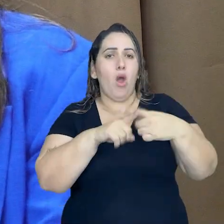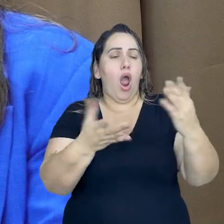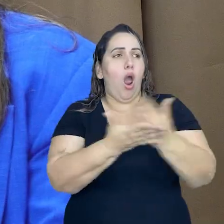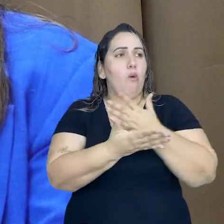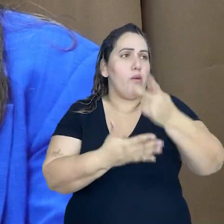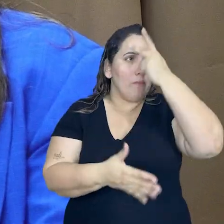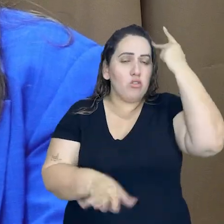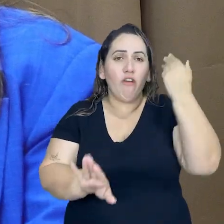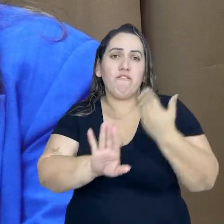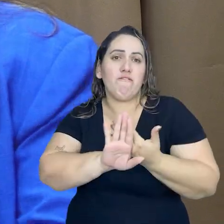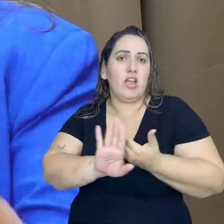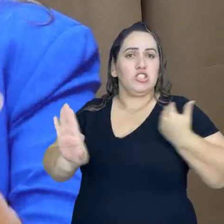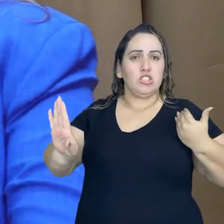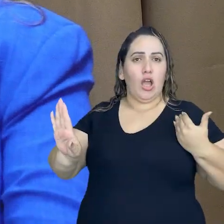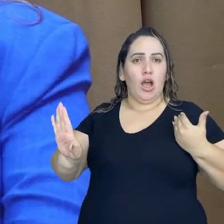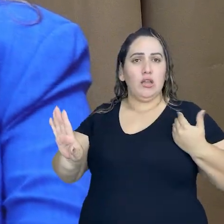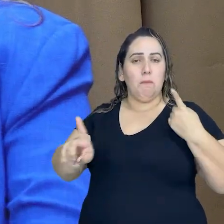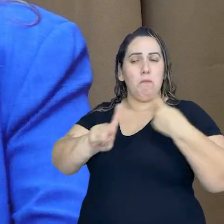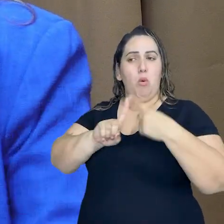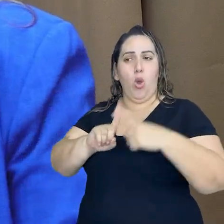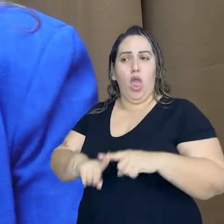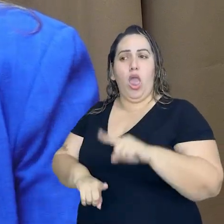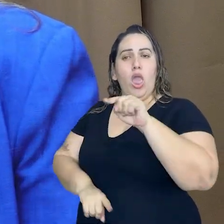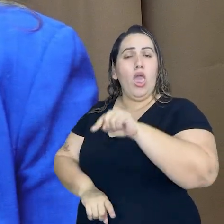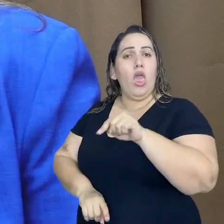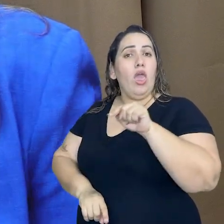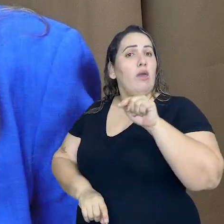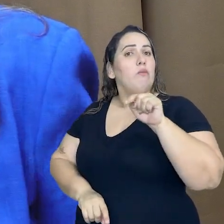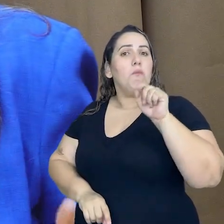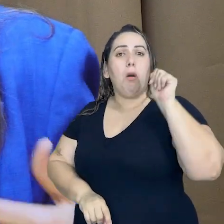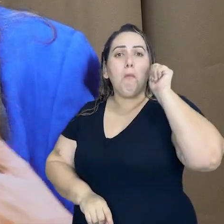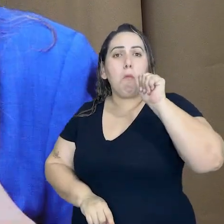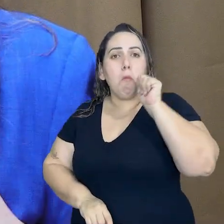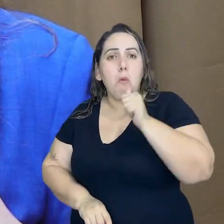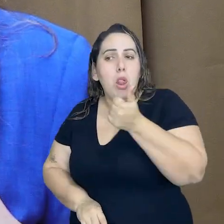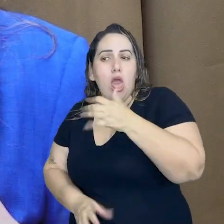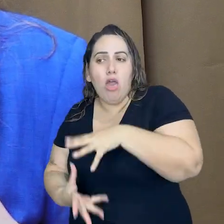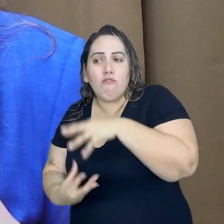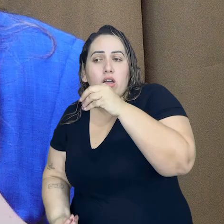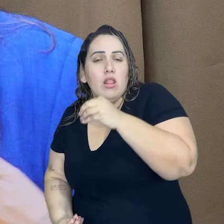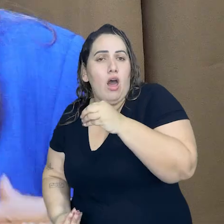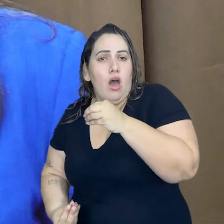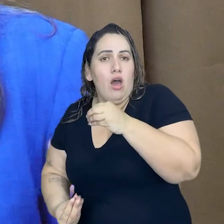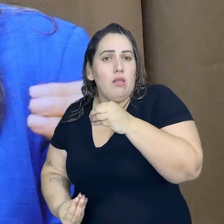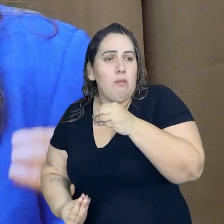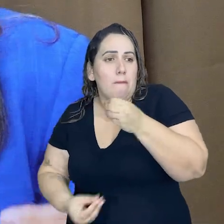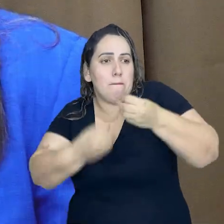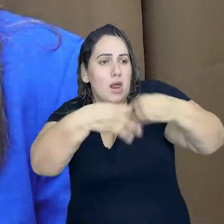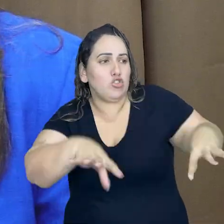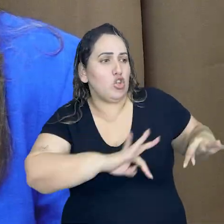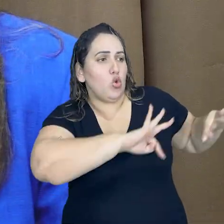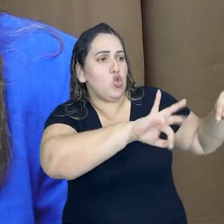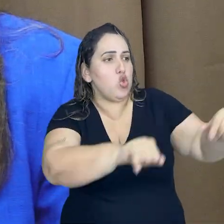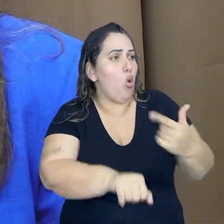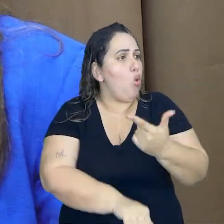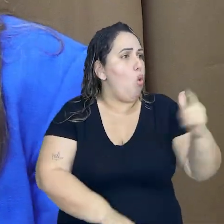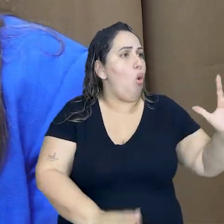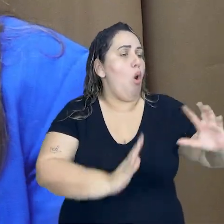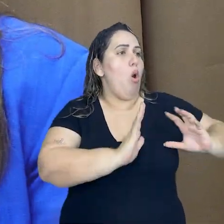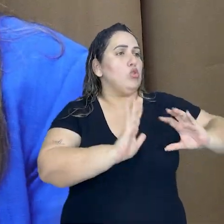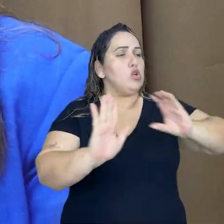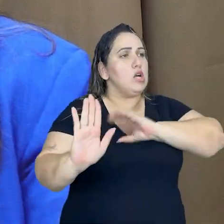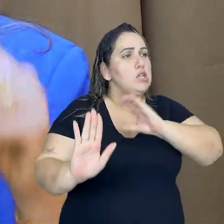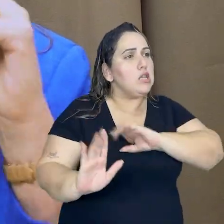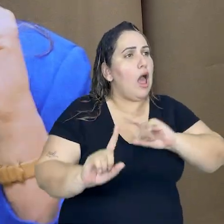dessa fraude. Mulheres às vezes são afastadas, né, por causa da fraude. Exatamente. E você fica, não, mas eu cumpri a regra. Mas